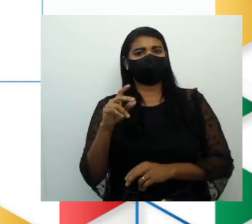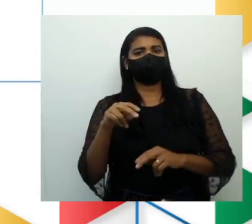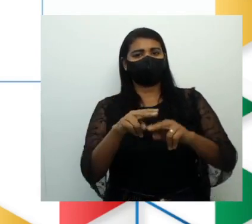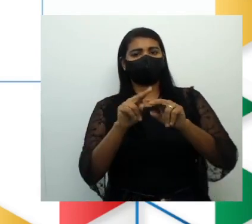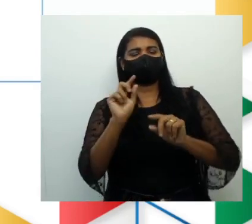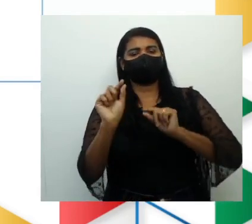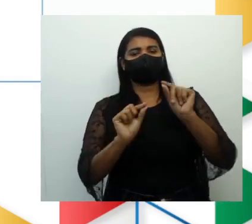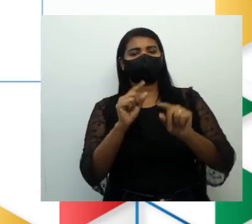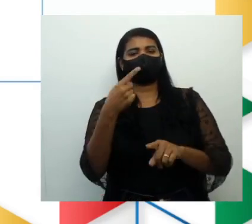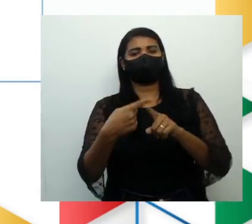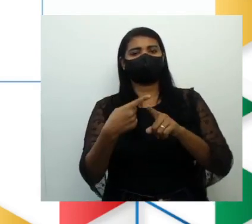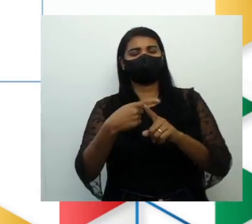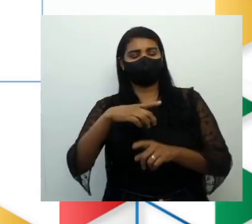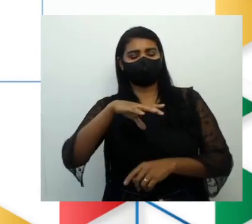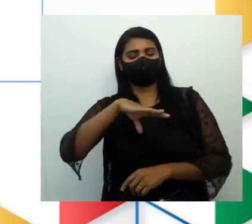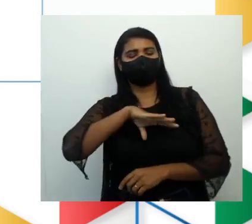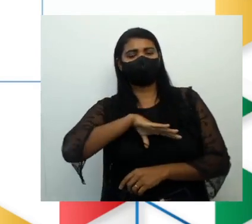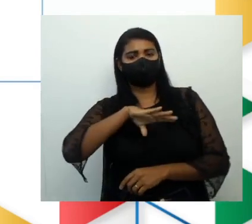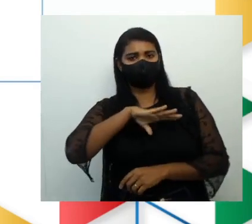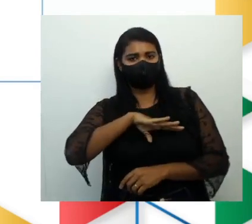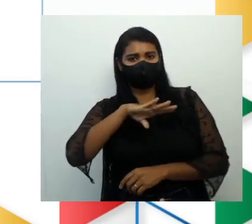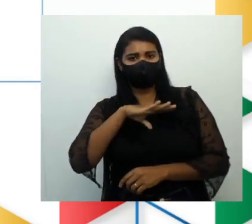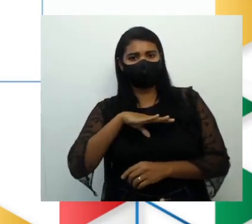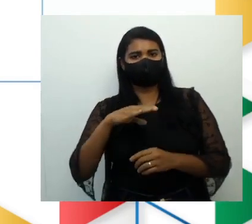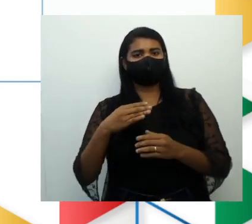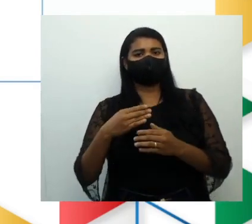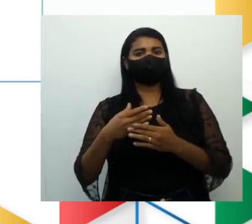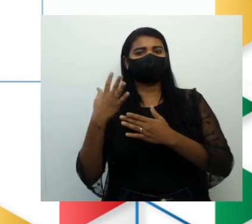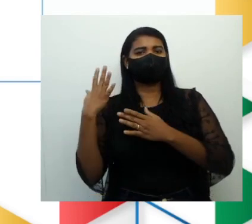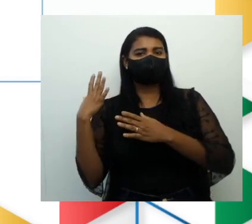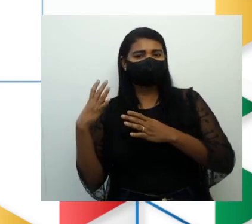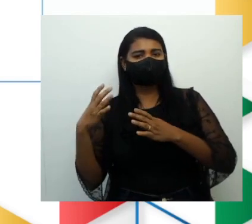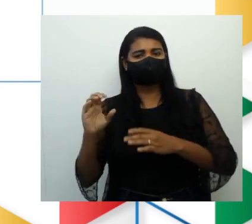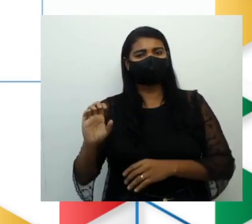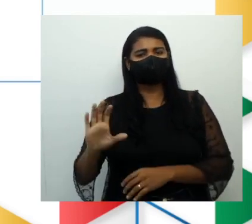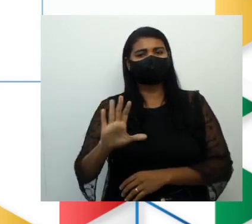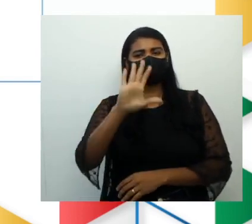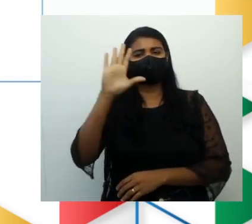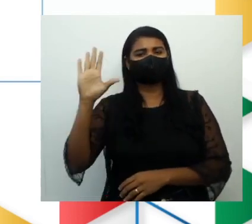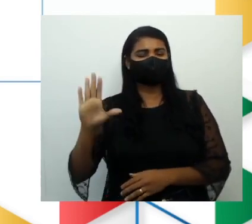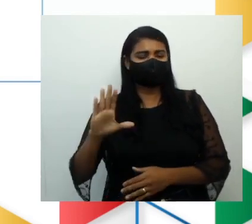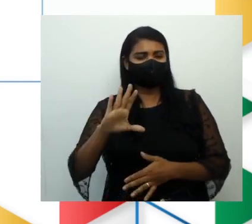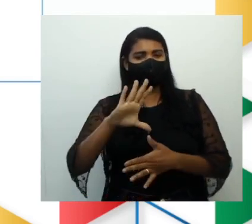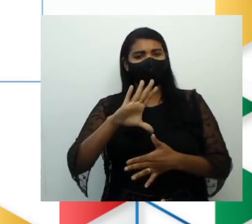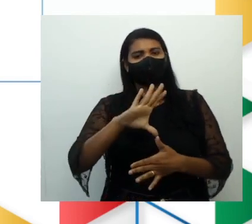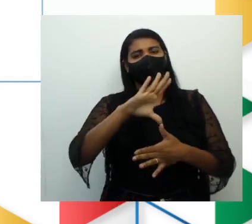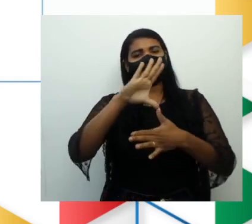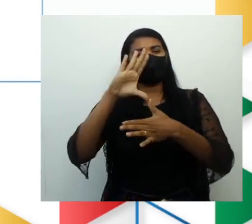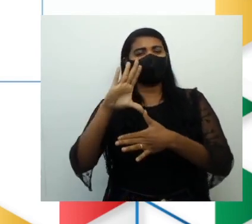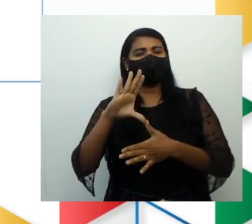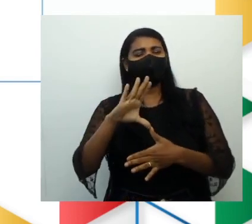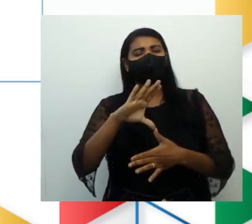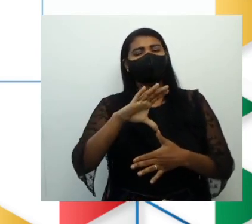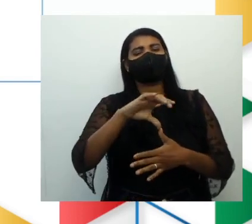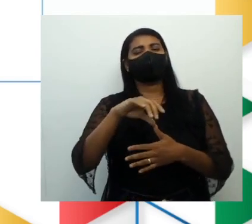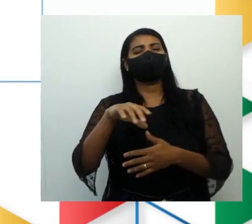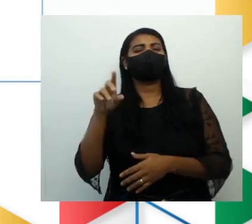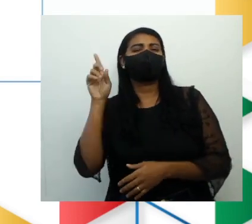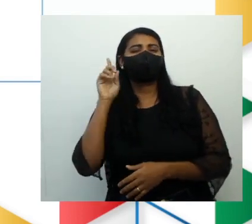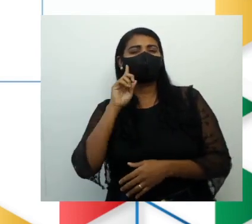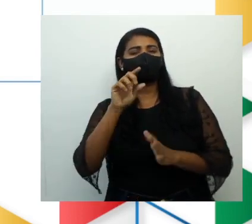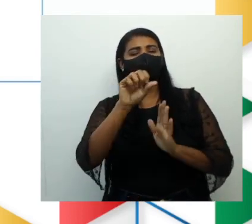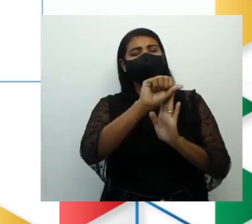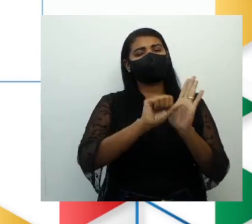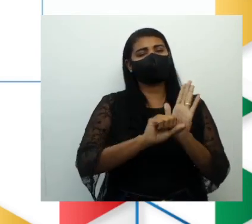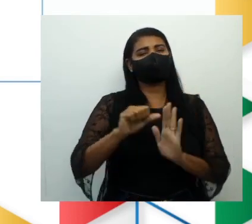gente? Portugueses. Lá na ocupação da parte da América, lá no século XVI,